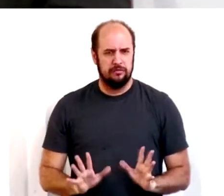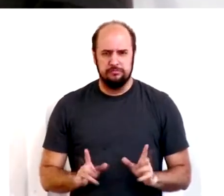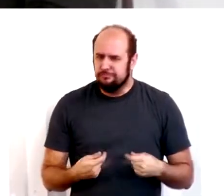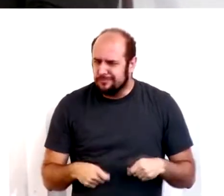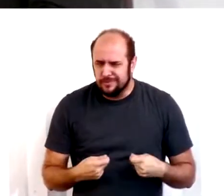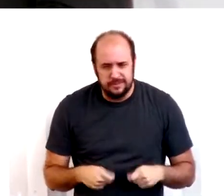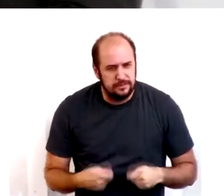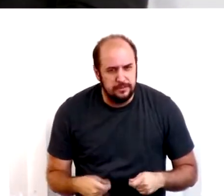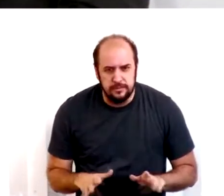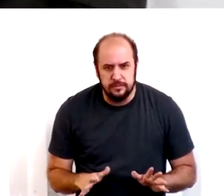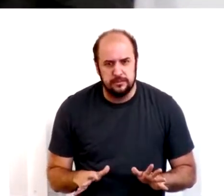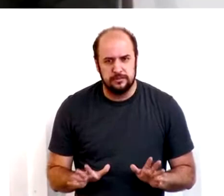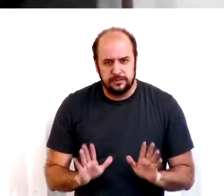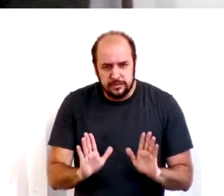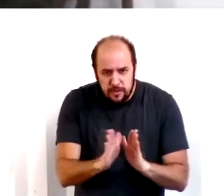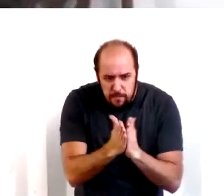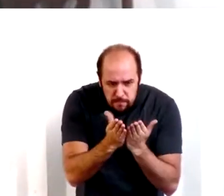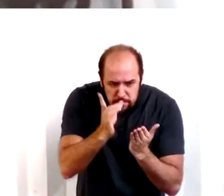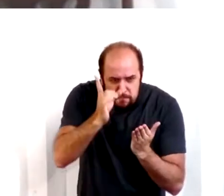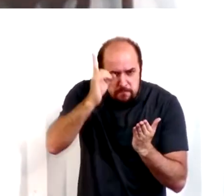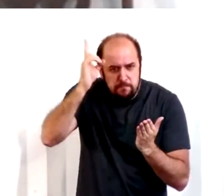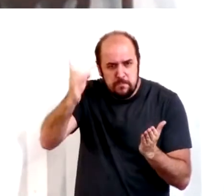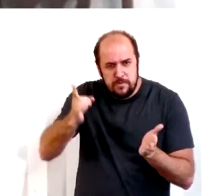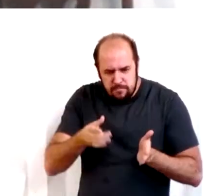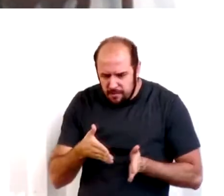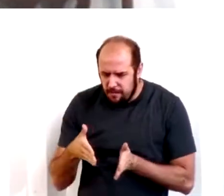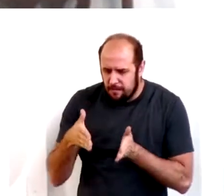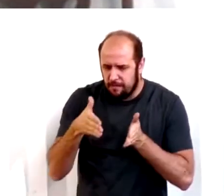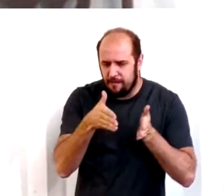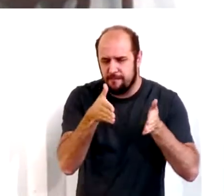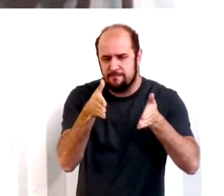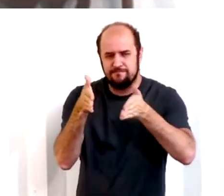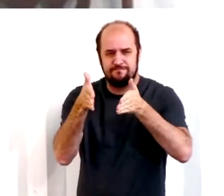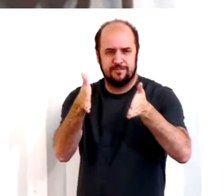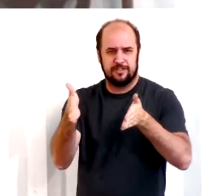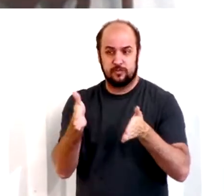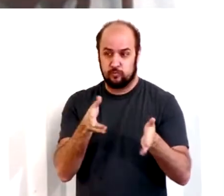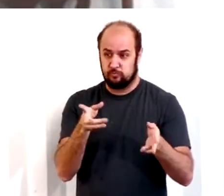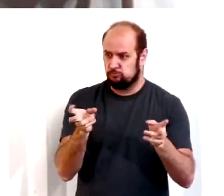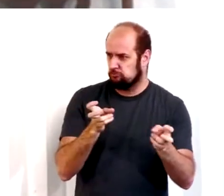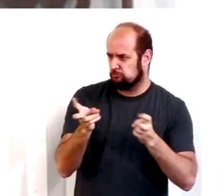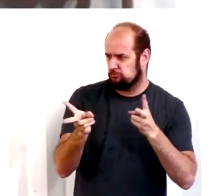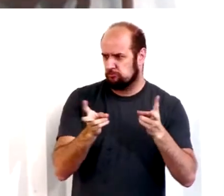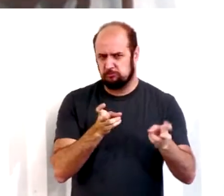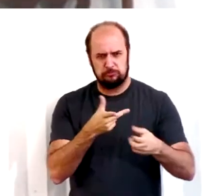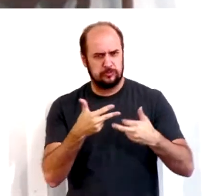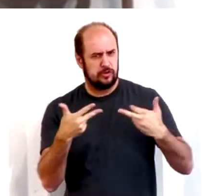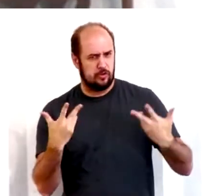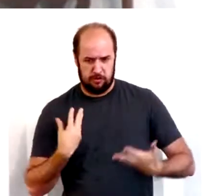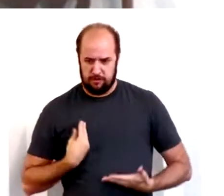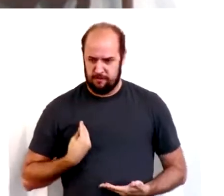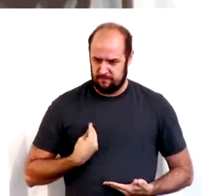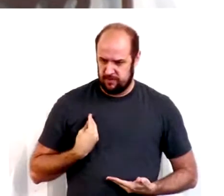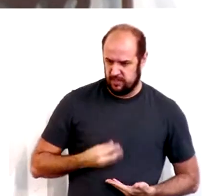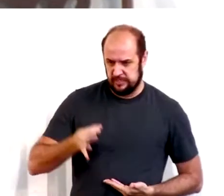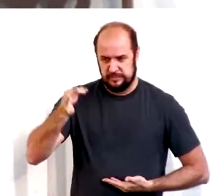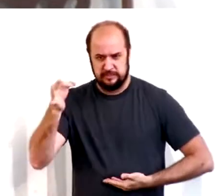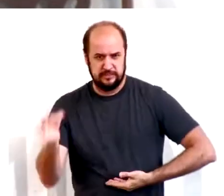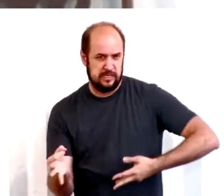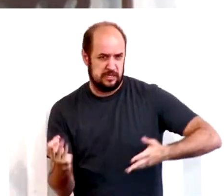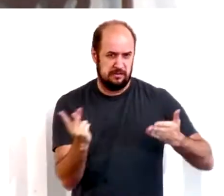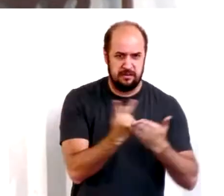ter a Escritura como caminho para discernir se o que eu estou fazendo é de